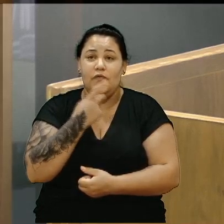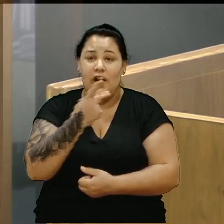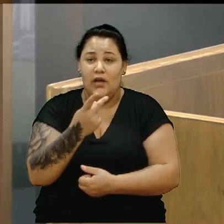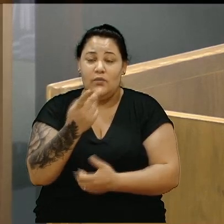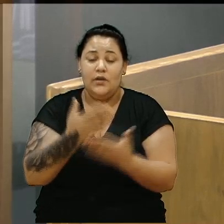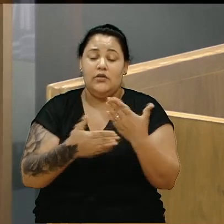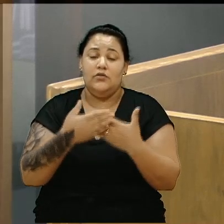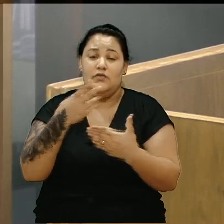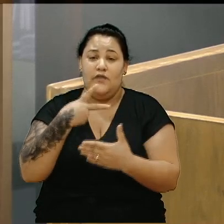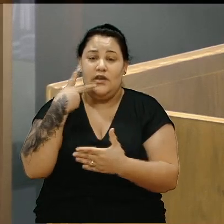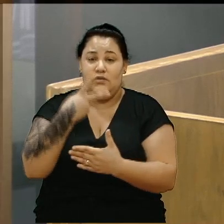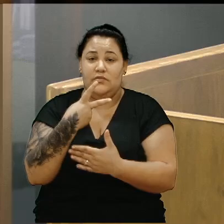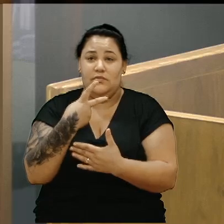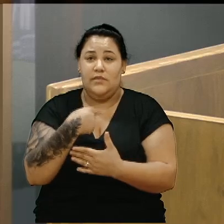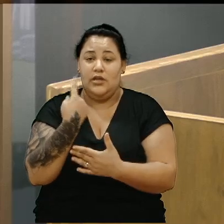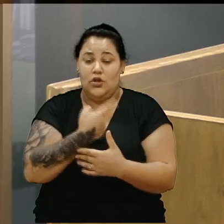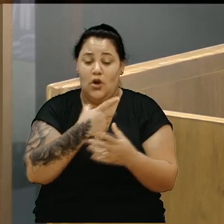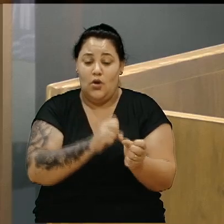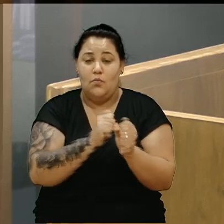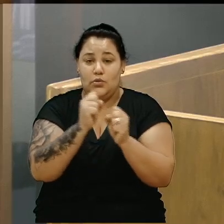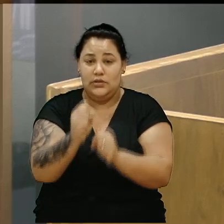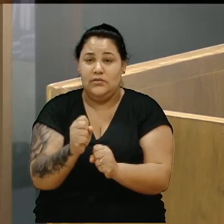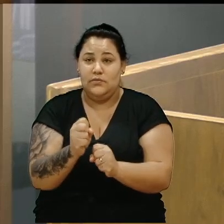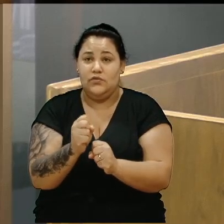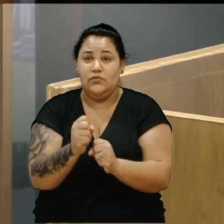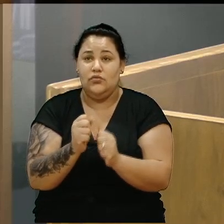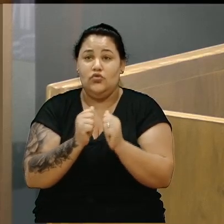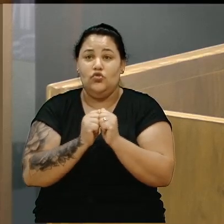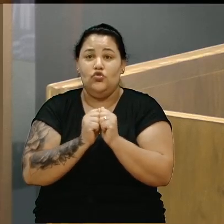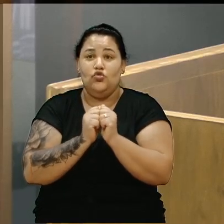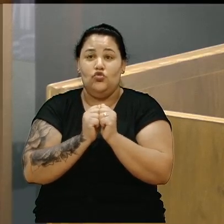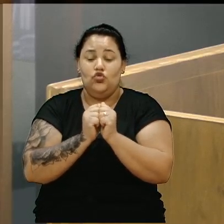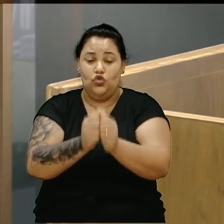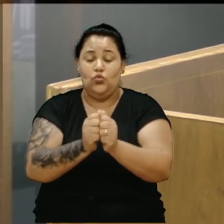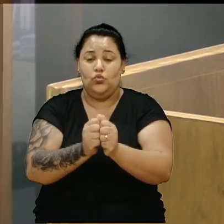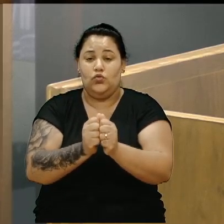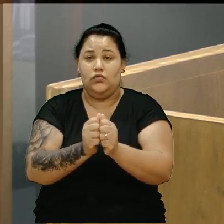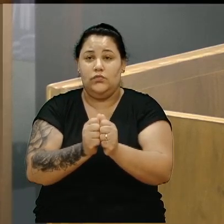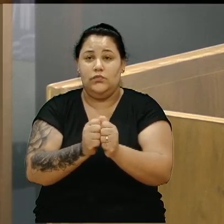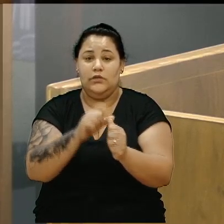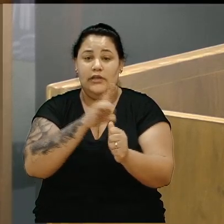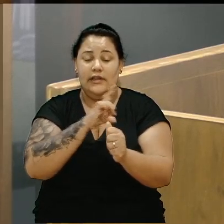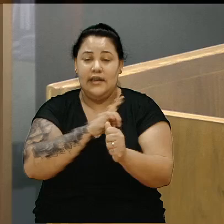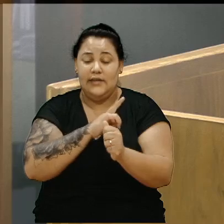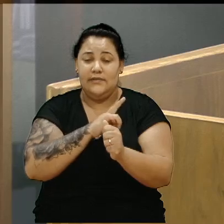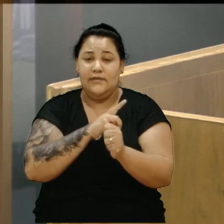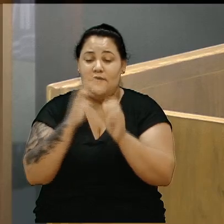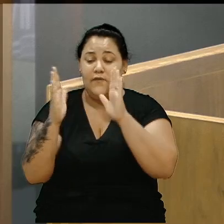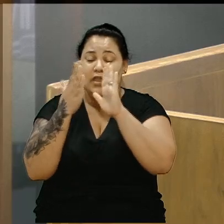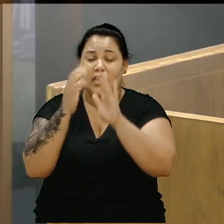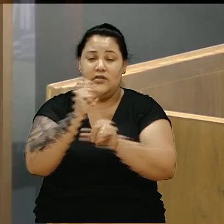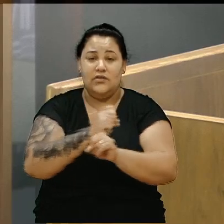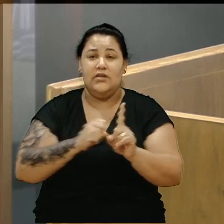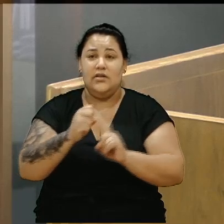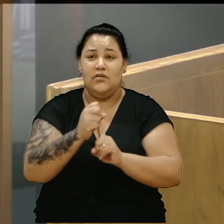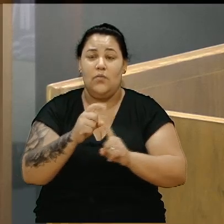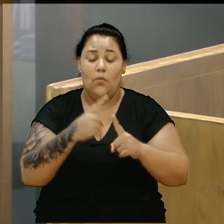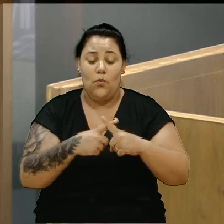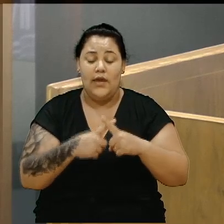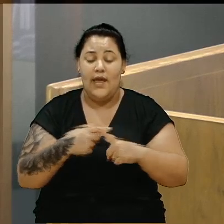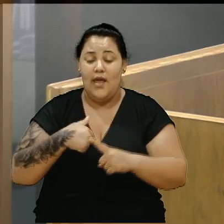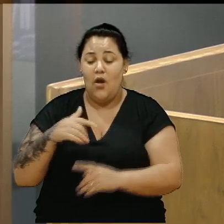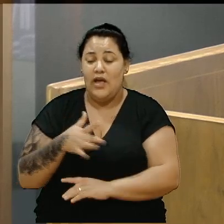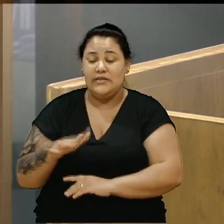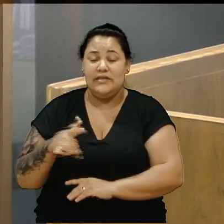que nós possamos, através de tudo que vai vir da sociedade, porque muitas vezes,